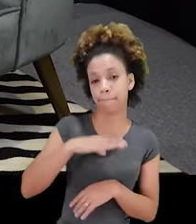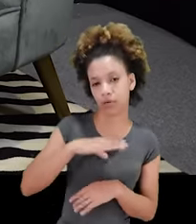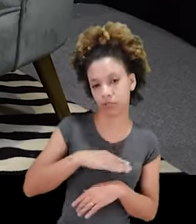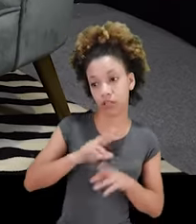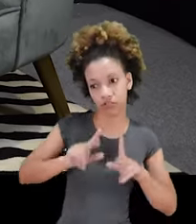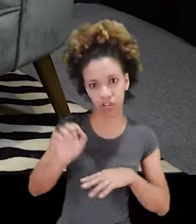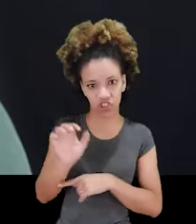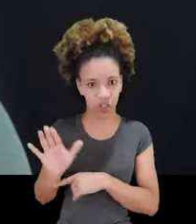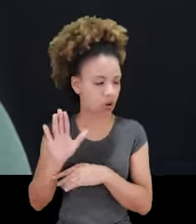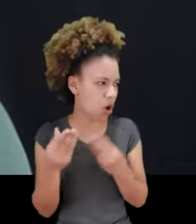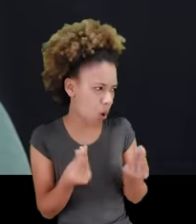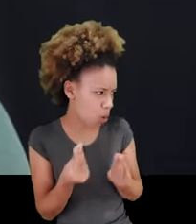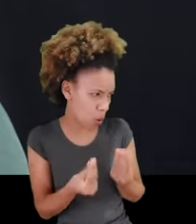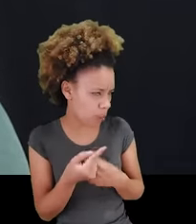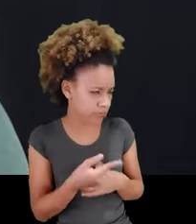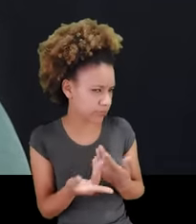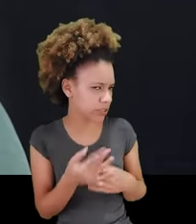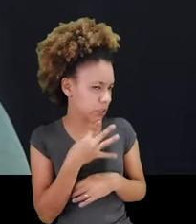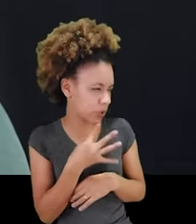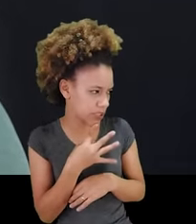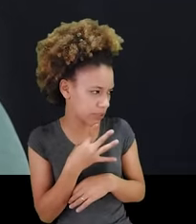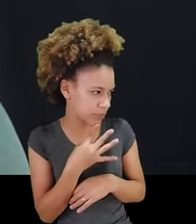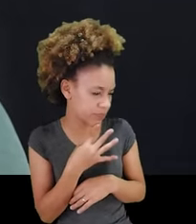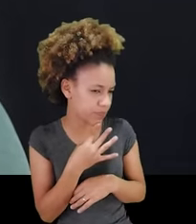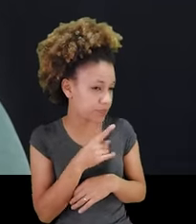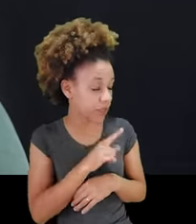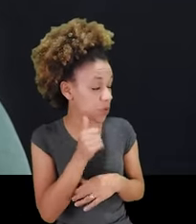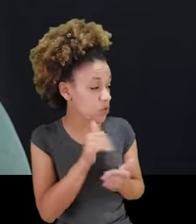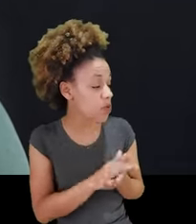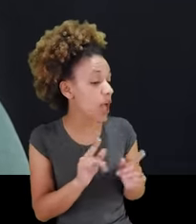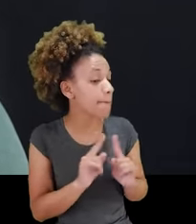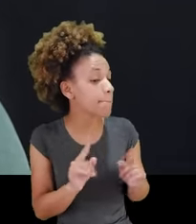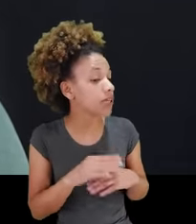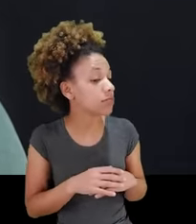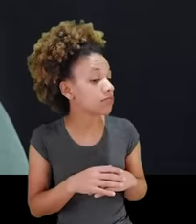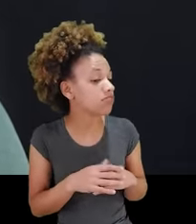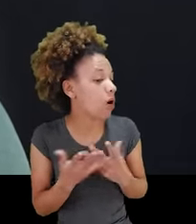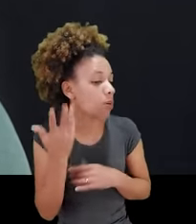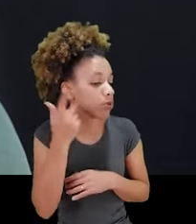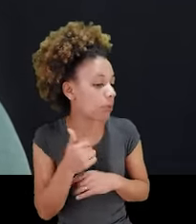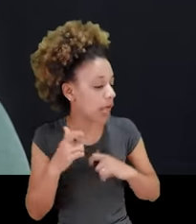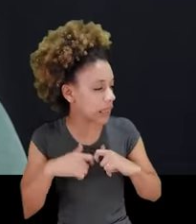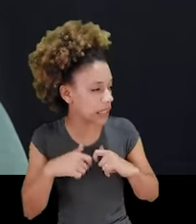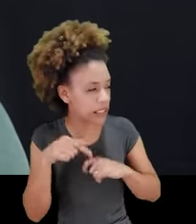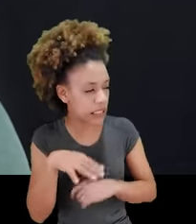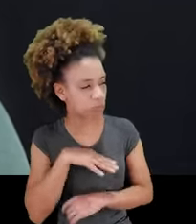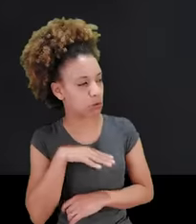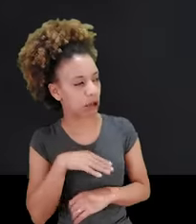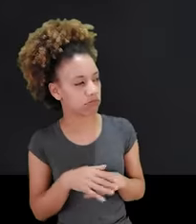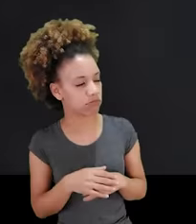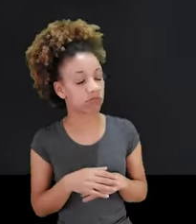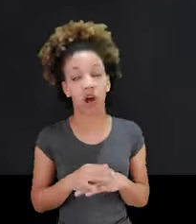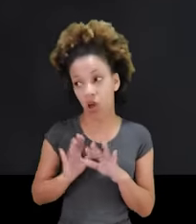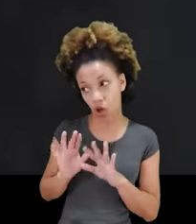porque é diferente da nossa. É, como é que você conheceu, não você conheceu sua esposa, mas como geralmente as pessoas transam aqui em Portugal?